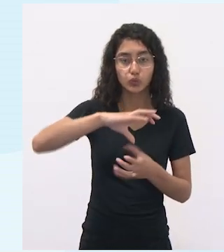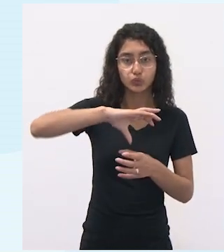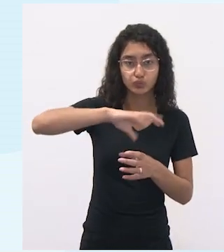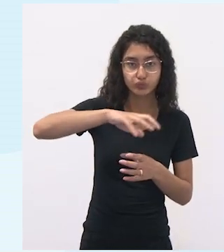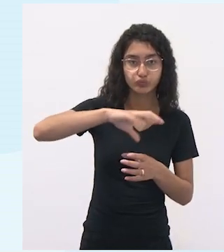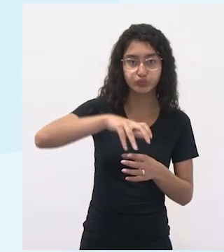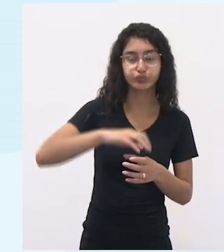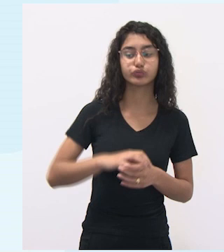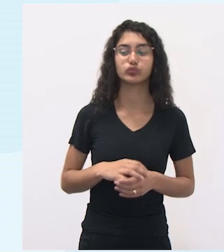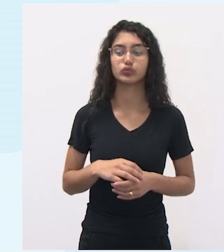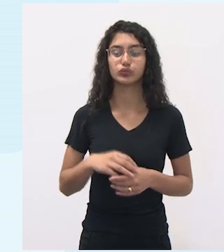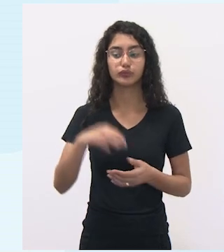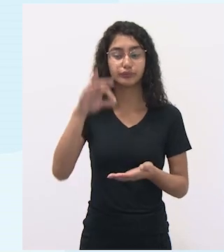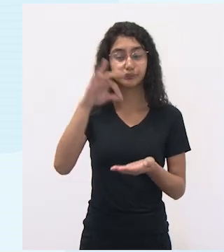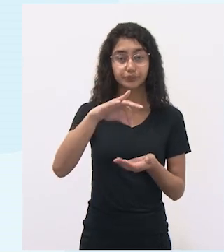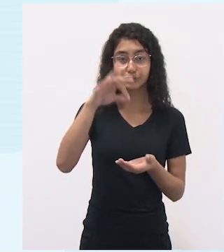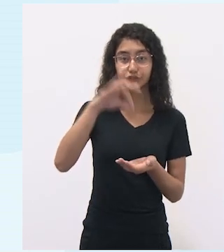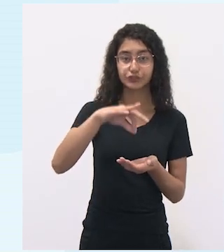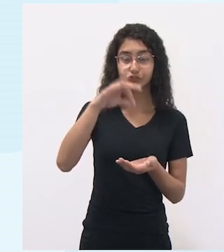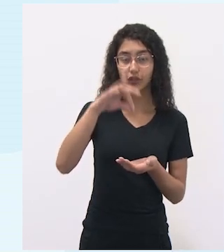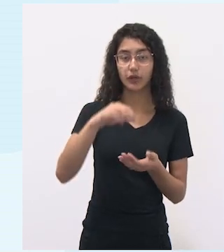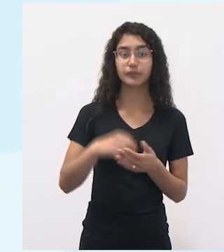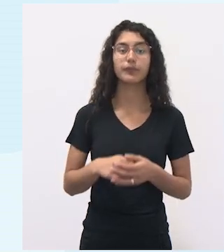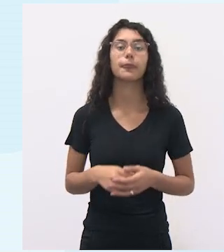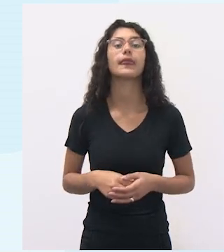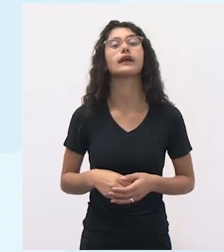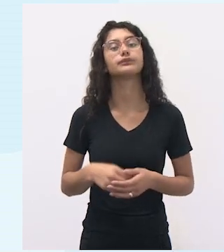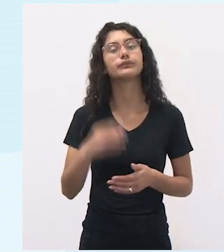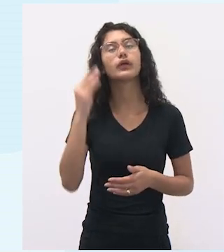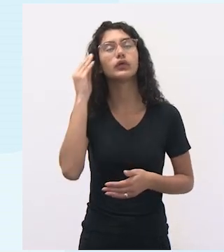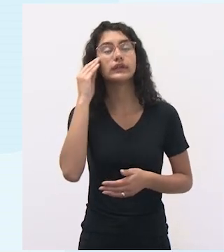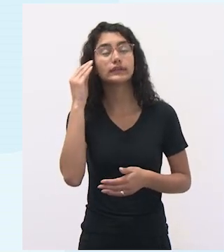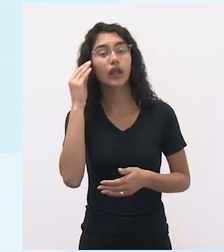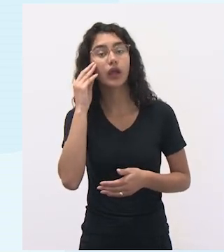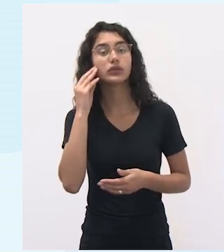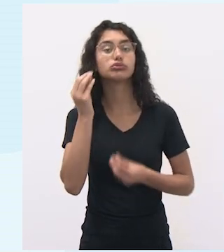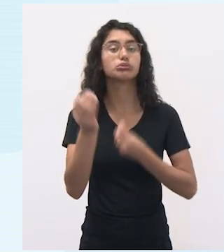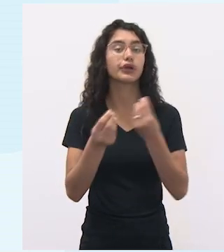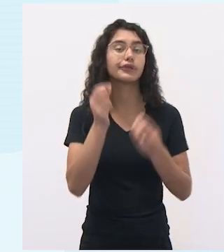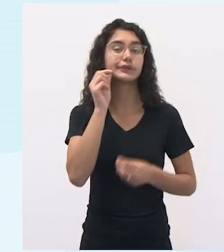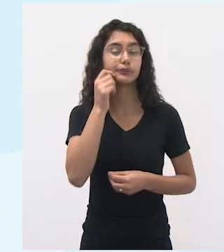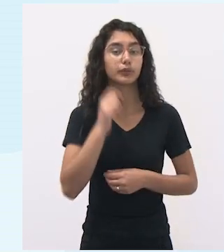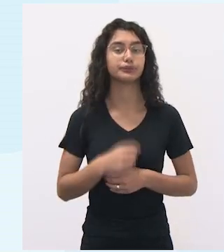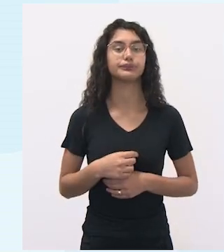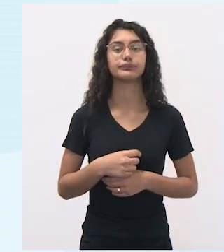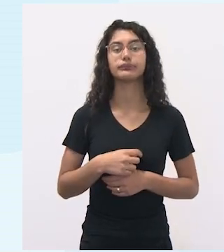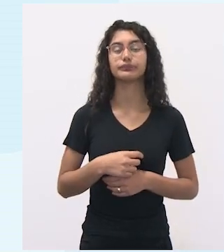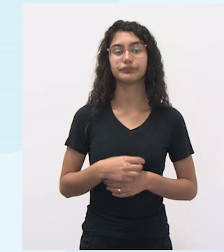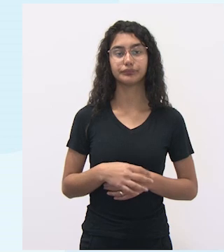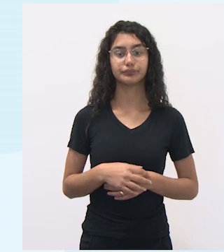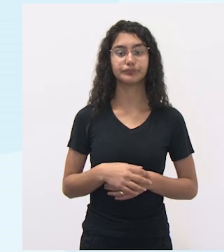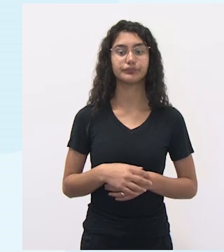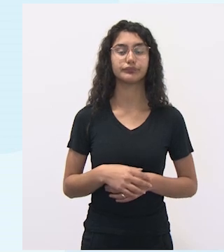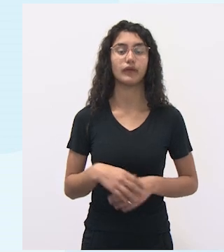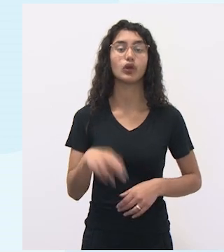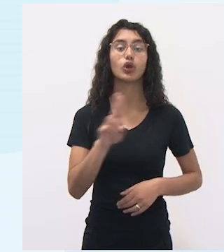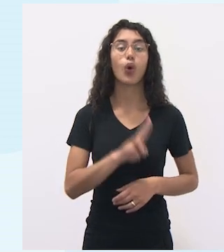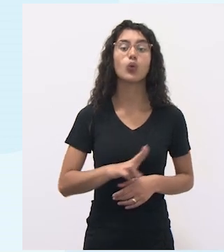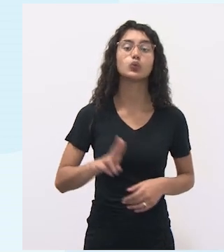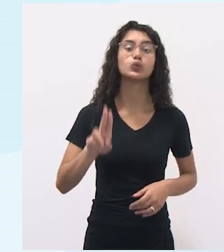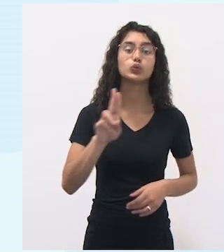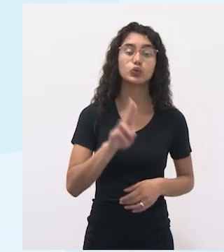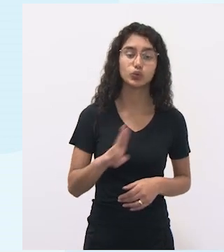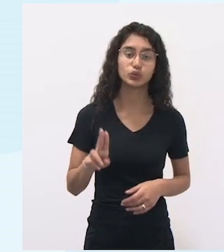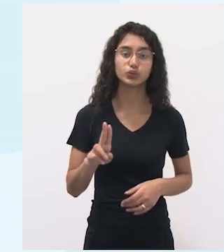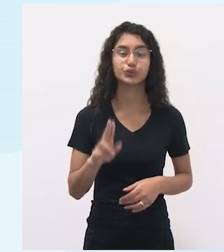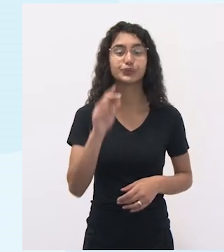estou compreendendo, eu sei o que é o limão, eu compreendo, eu estou no nível 2. Quando eu faço uso dessa fruta para fazer um